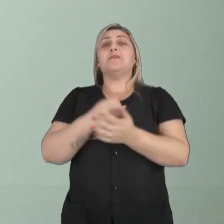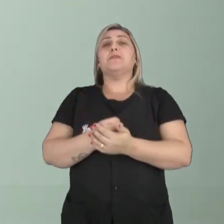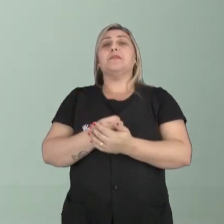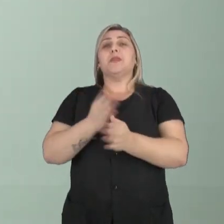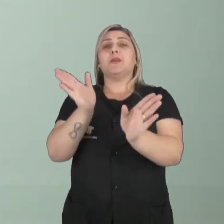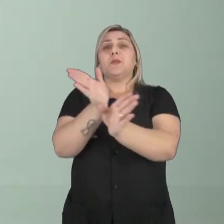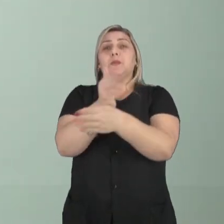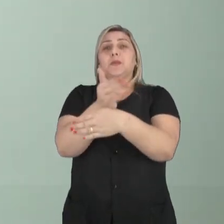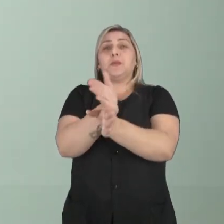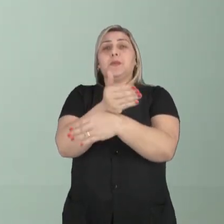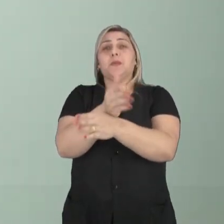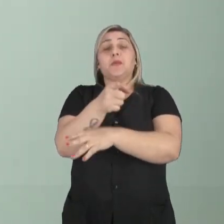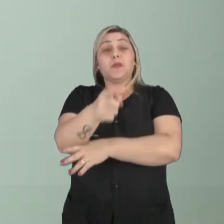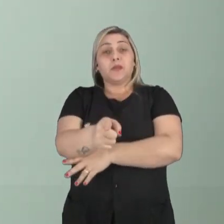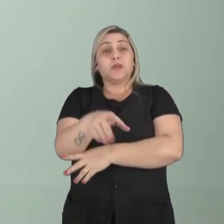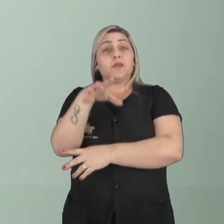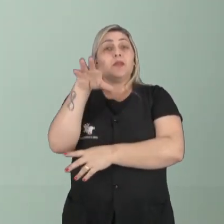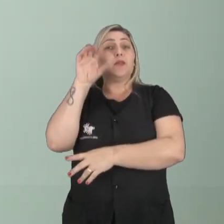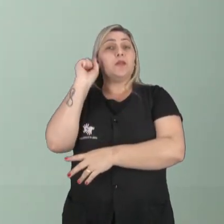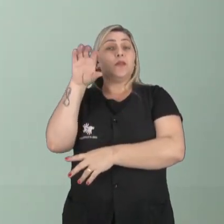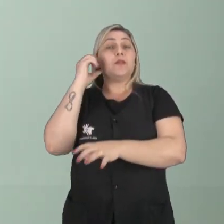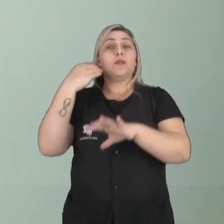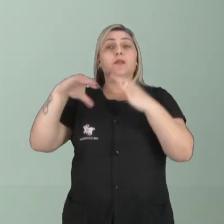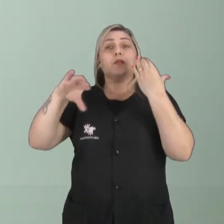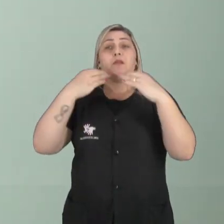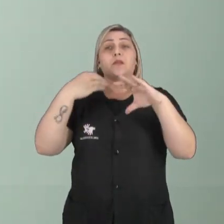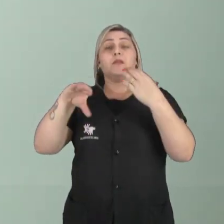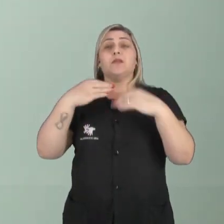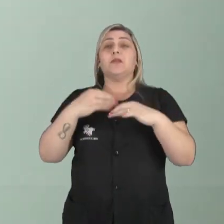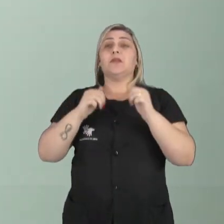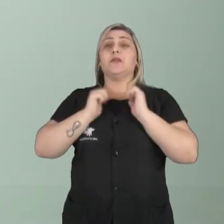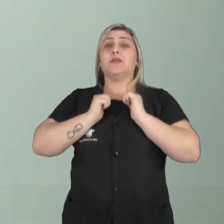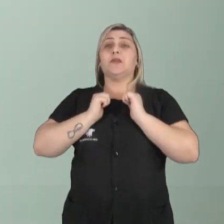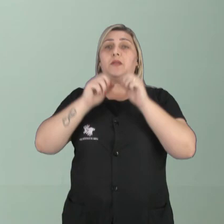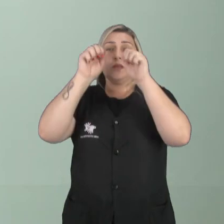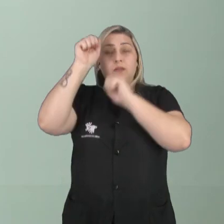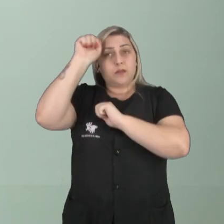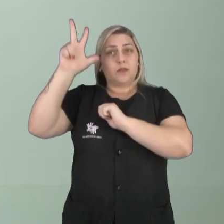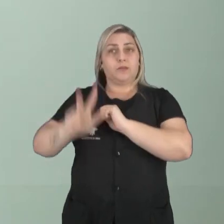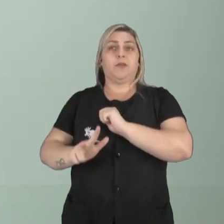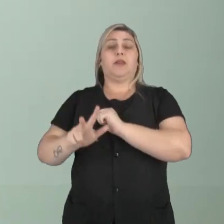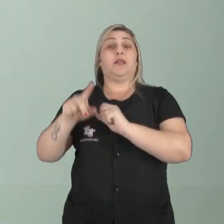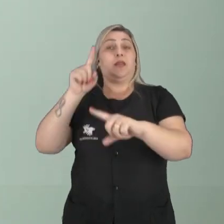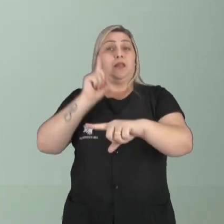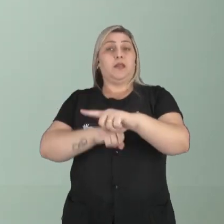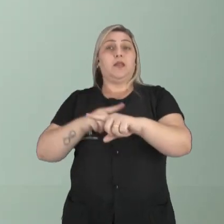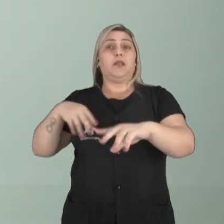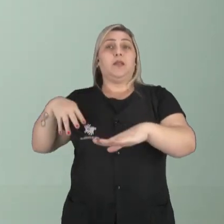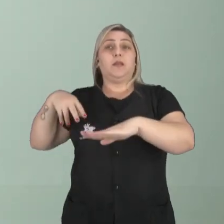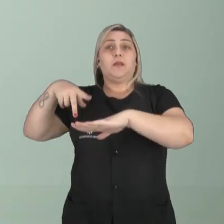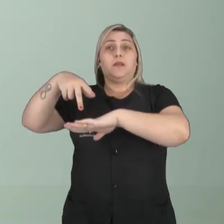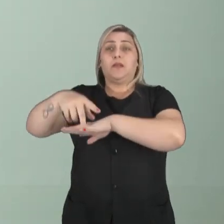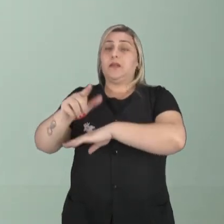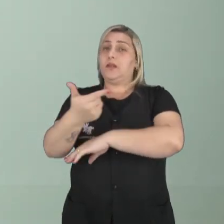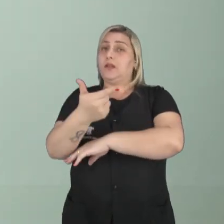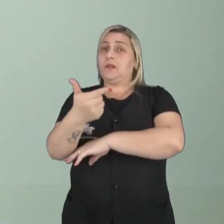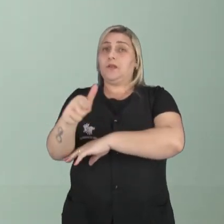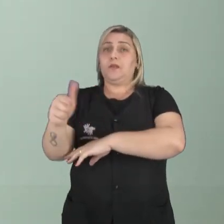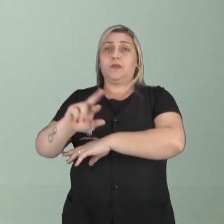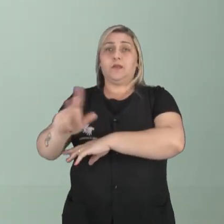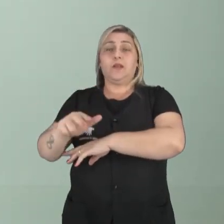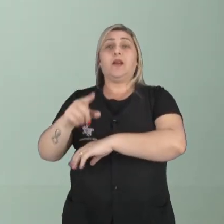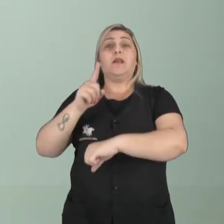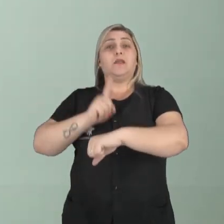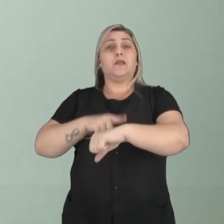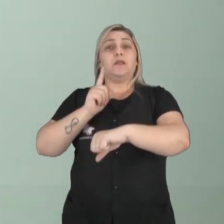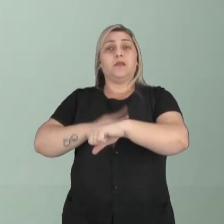pelo descuido e que você está ouvindo música ali, eu até falei. Fica esperto quanto a isso. Na hora de atravessar a rua, não é hora de estar